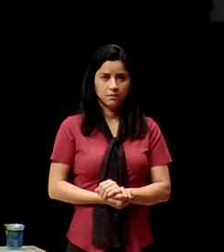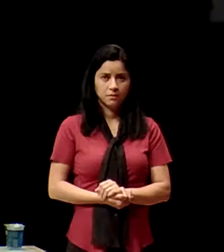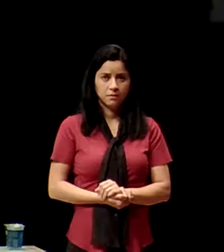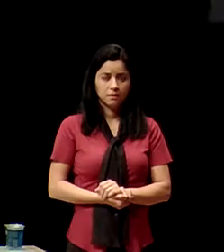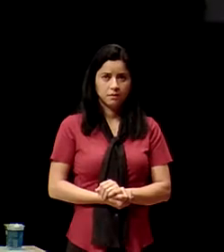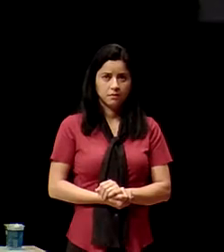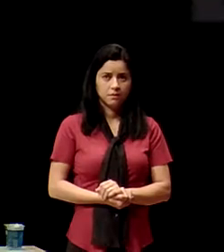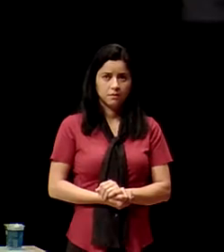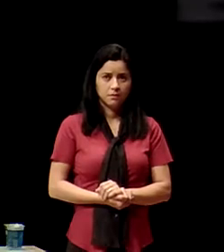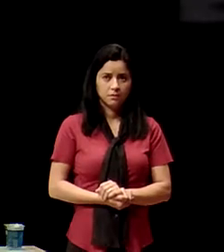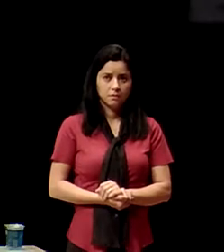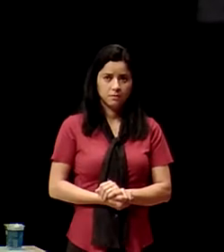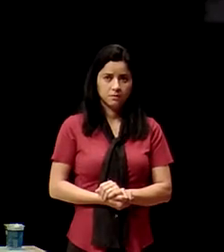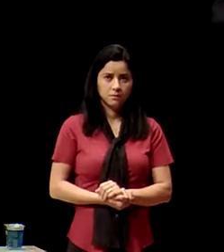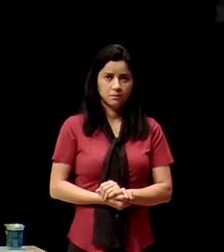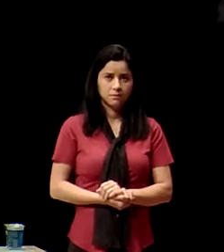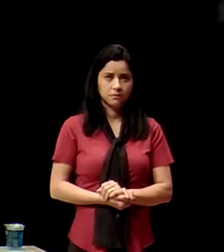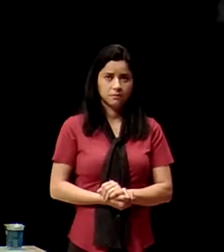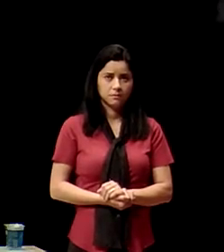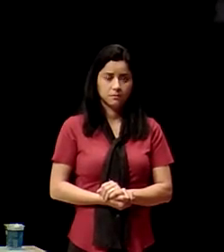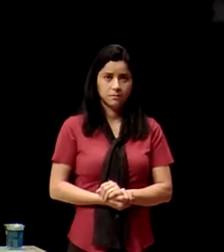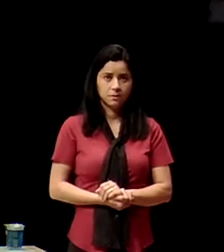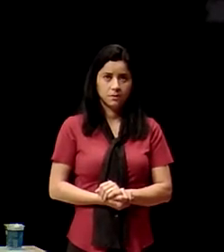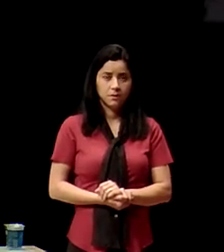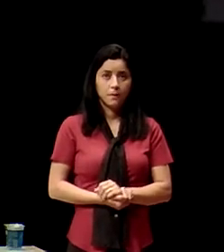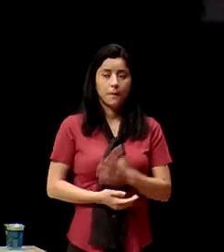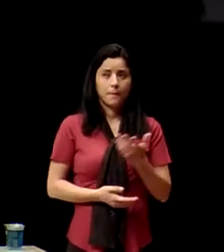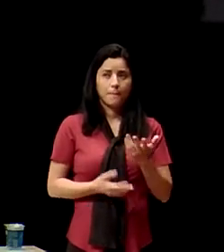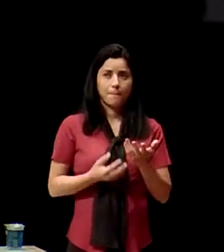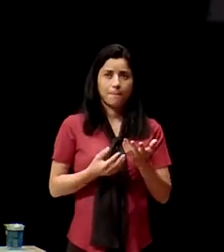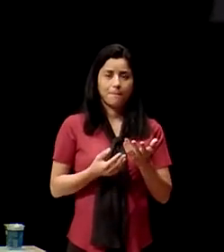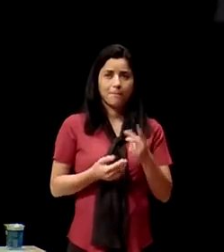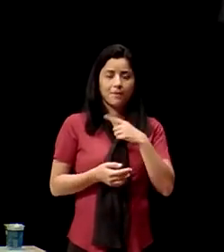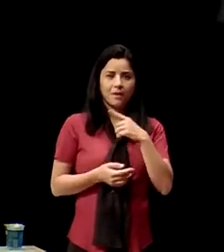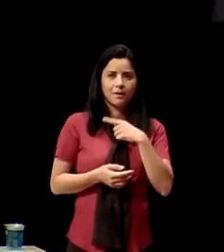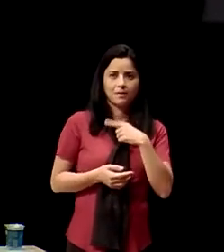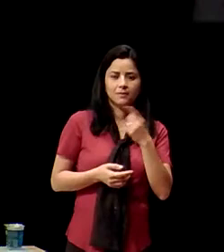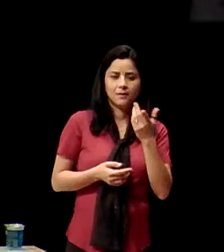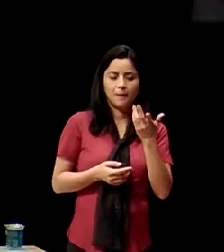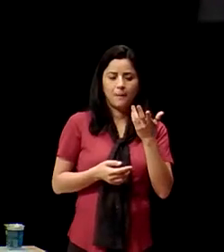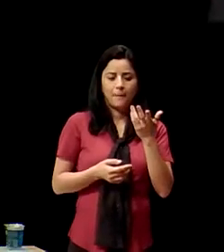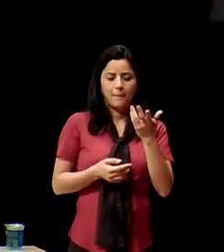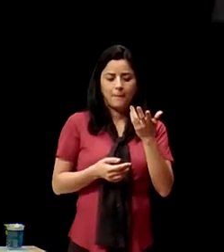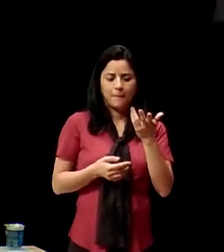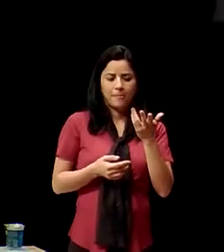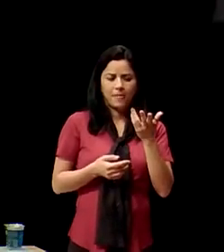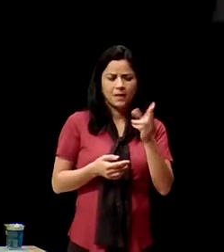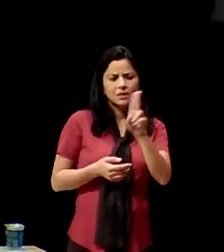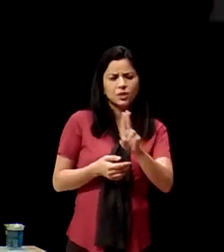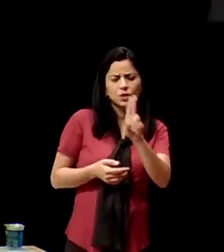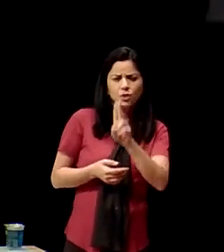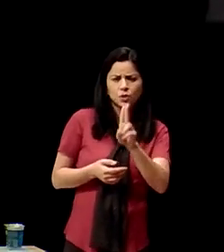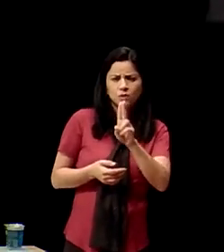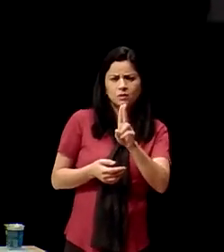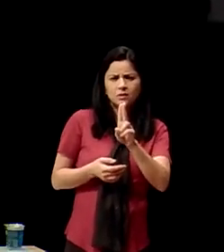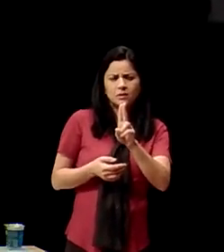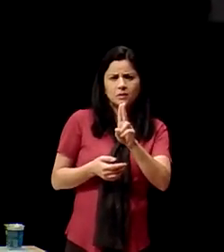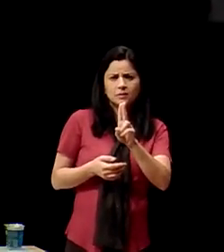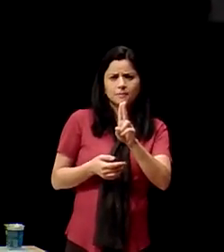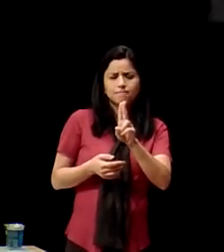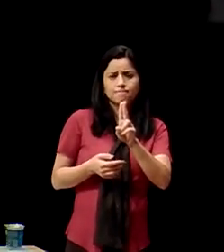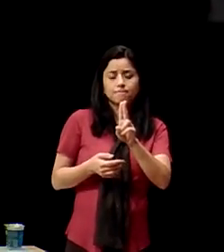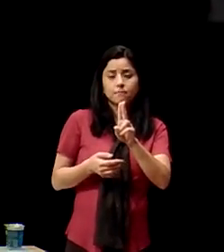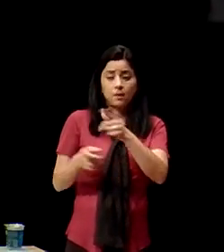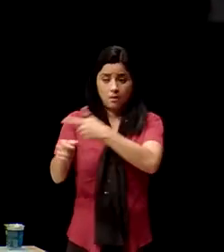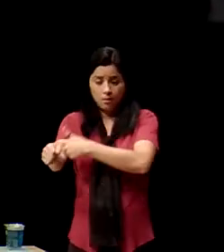welfare and educational work. Ela tem coberto, sendo usada muito para tanto a